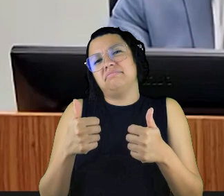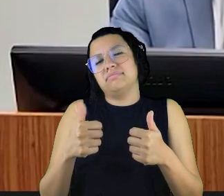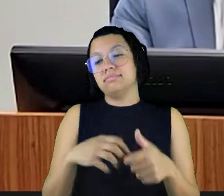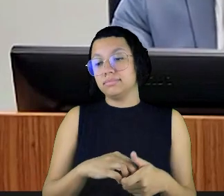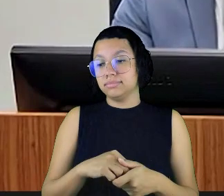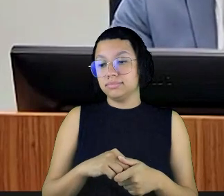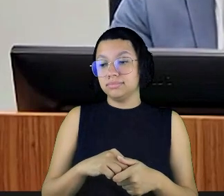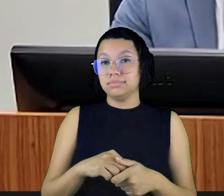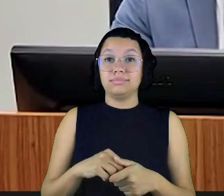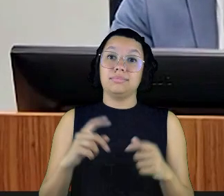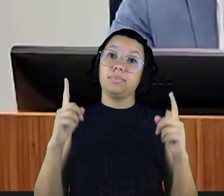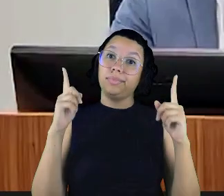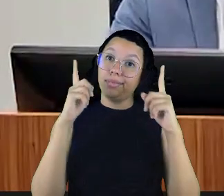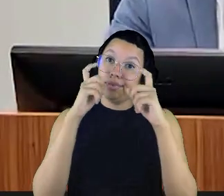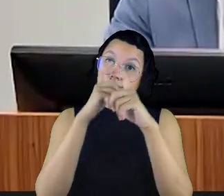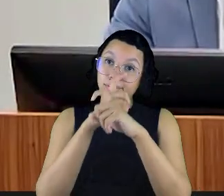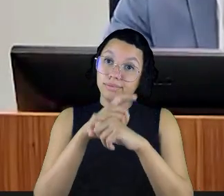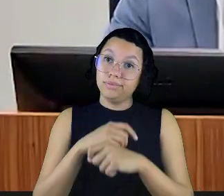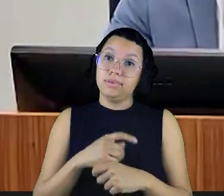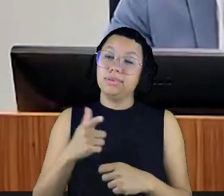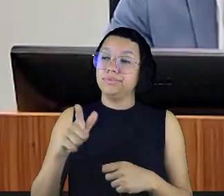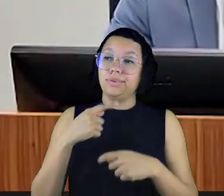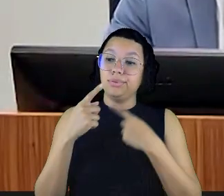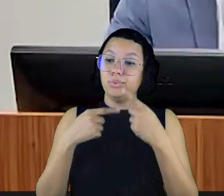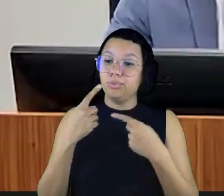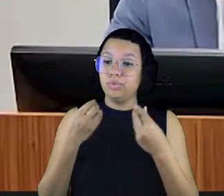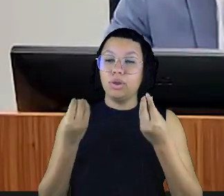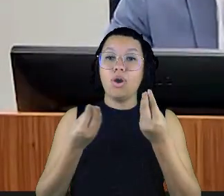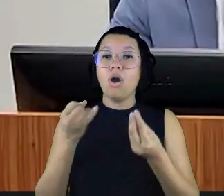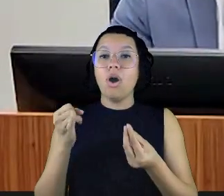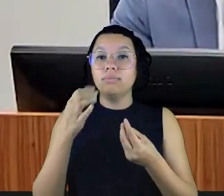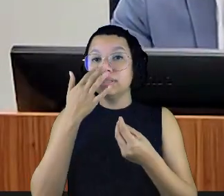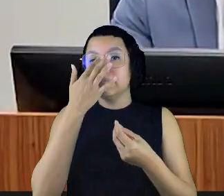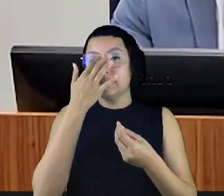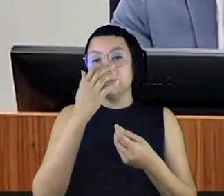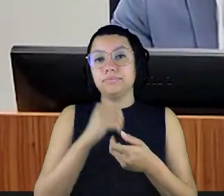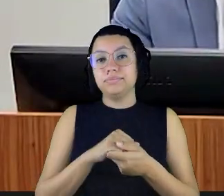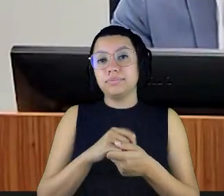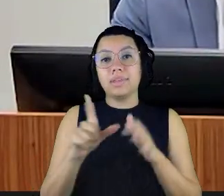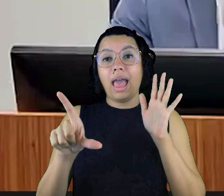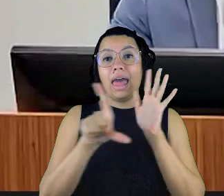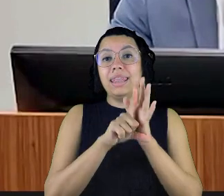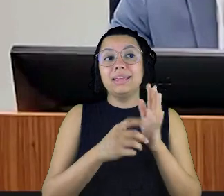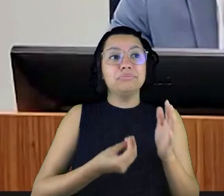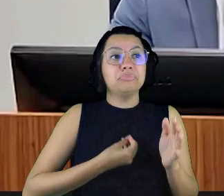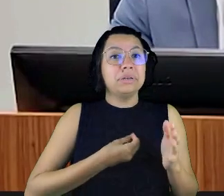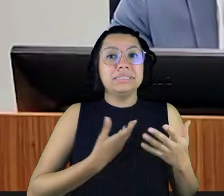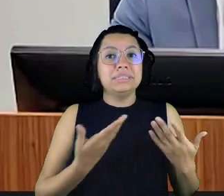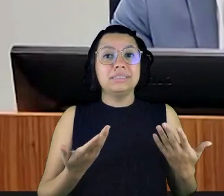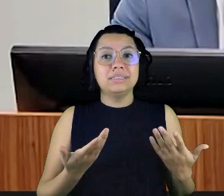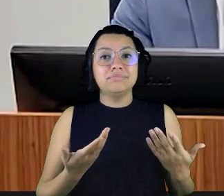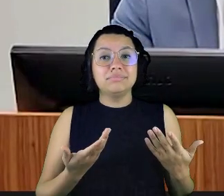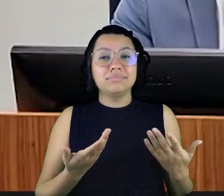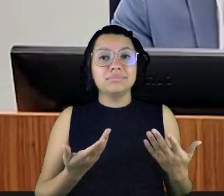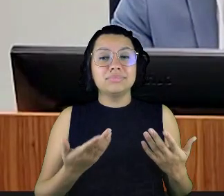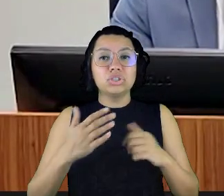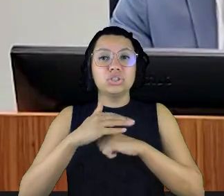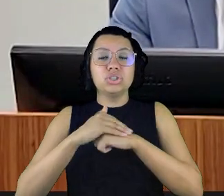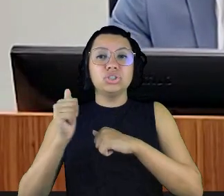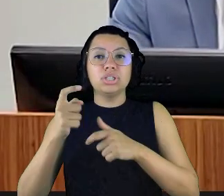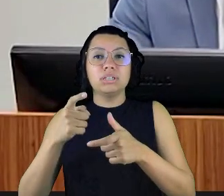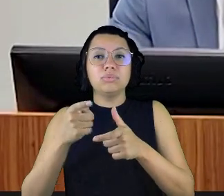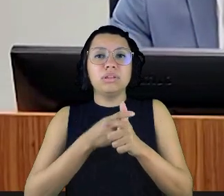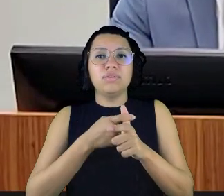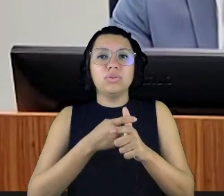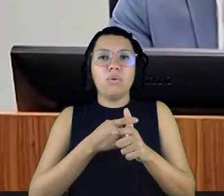dúvida, como se a lei de fato não existisse, né? Citado, o devedor ele tem a prerrogativa de, em 5 dias, tudo bem que